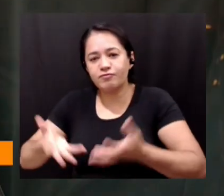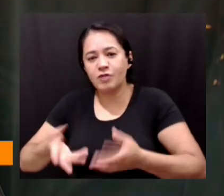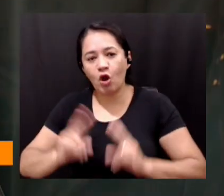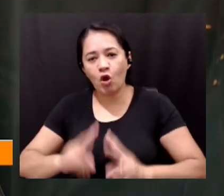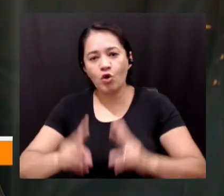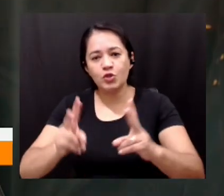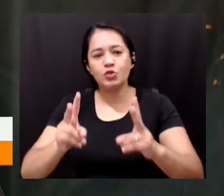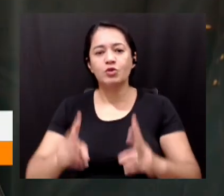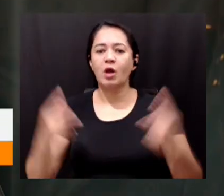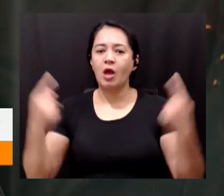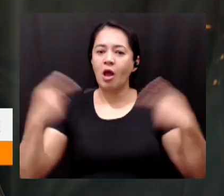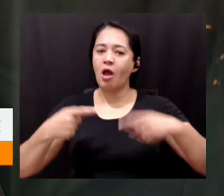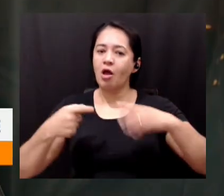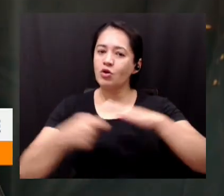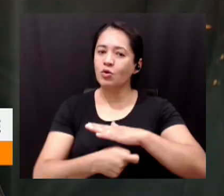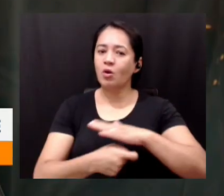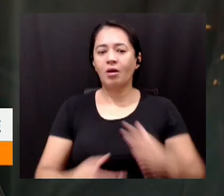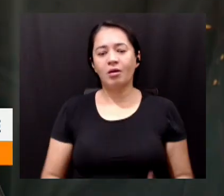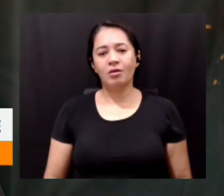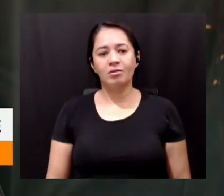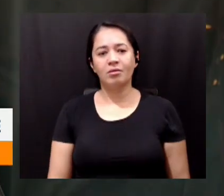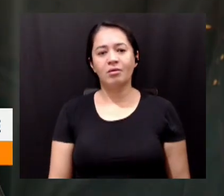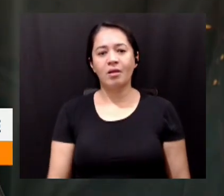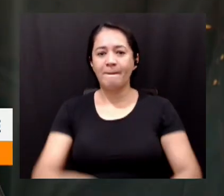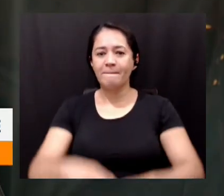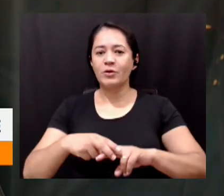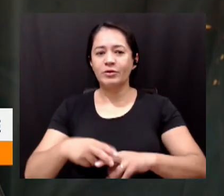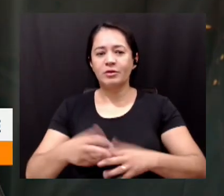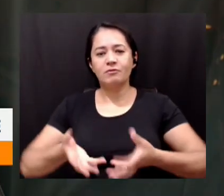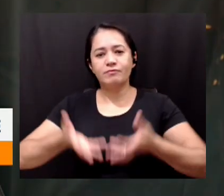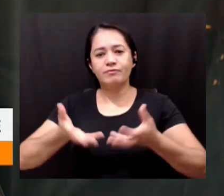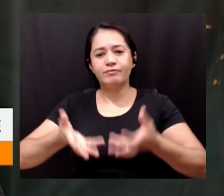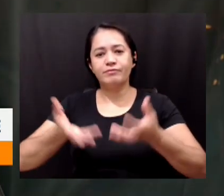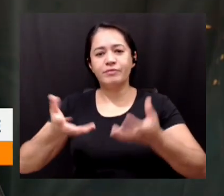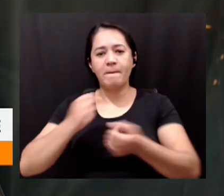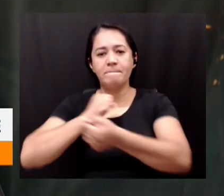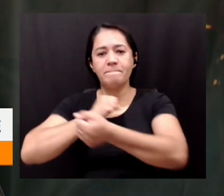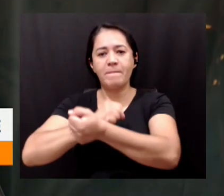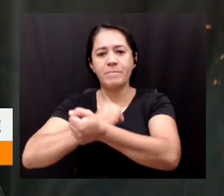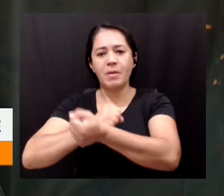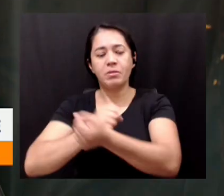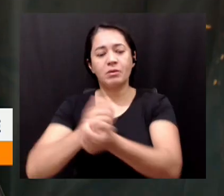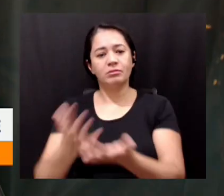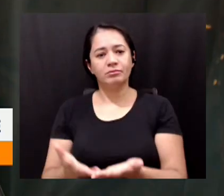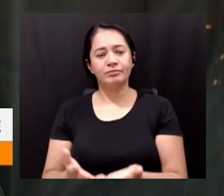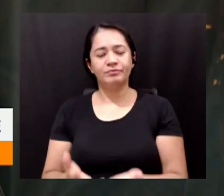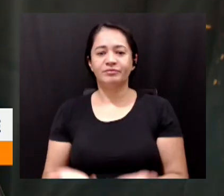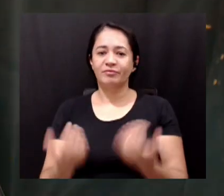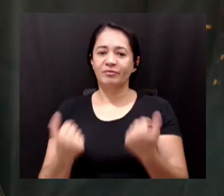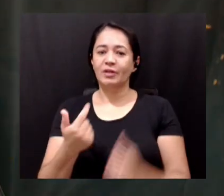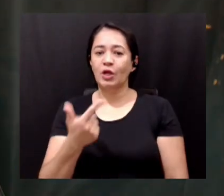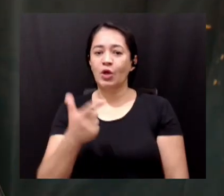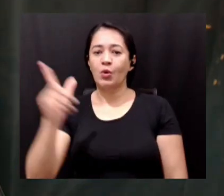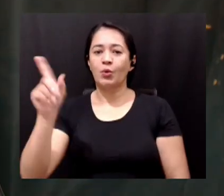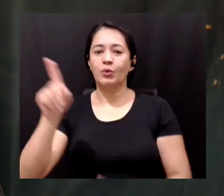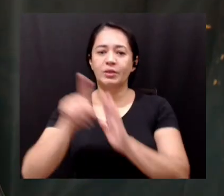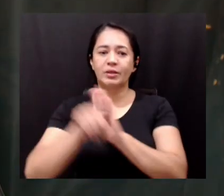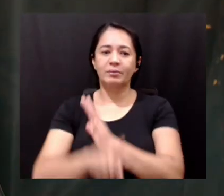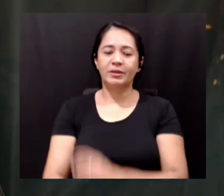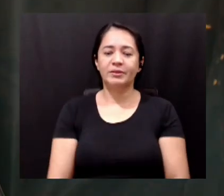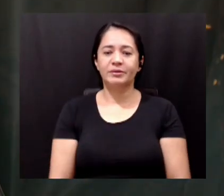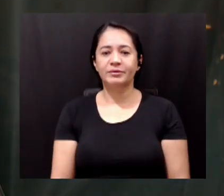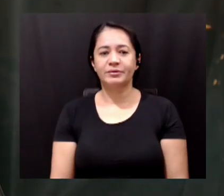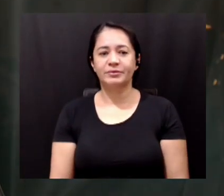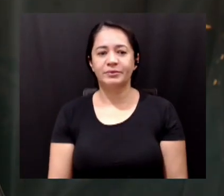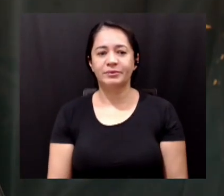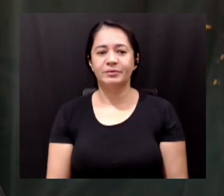também contribuir para o vício, né? É isso aí. Vamos lá, mais perguntas para a gente? Pode mandar a produção. Você que está